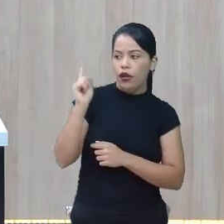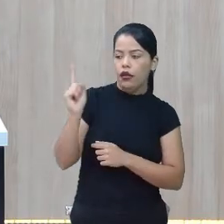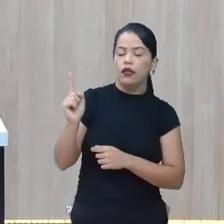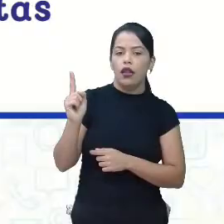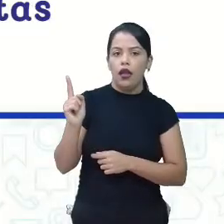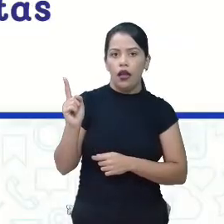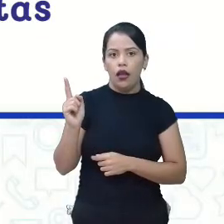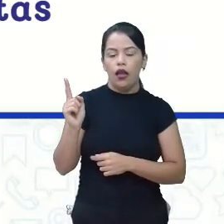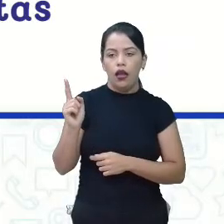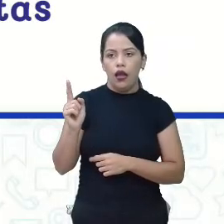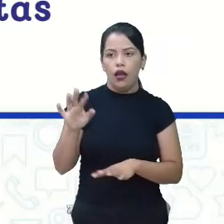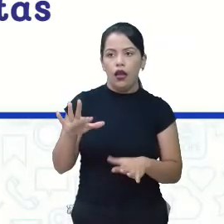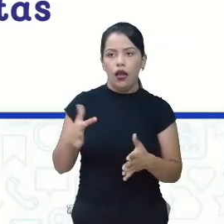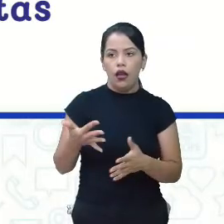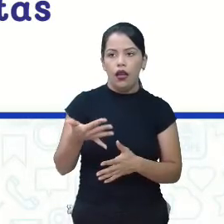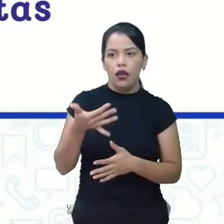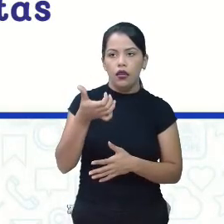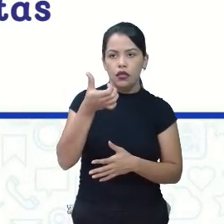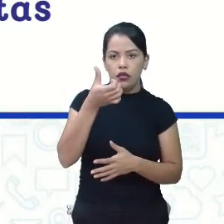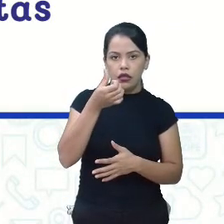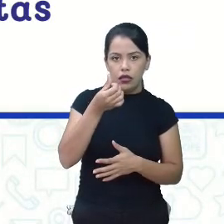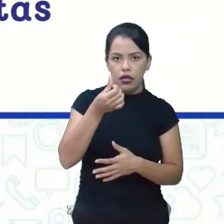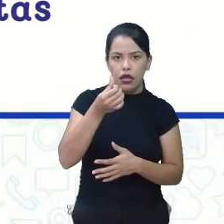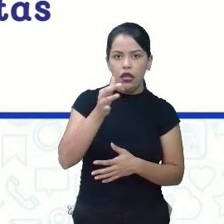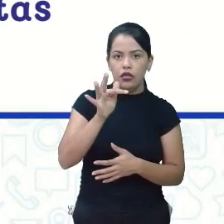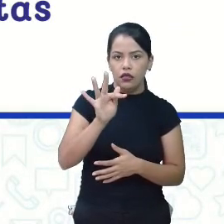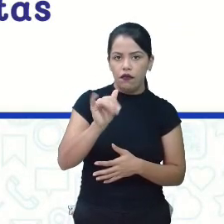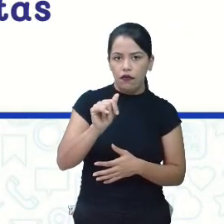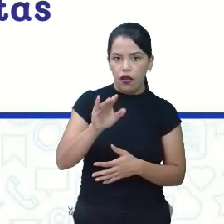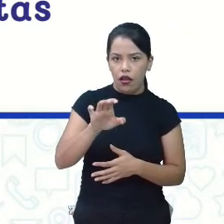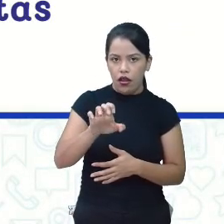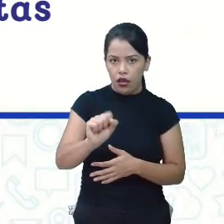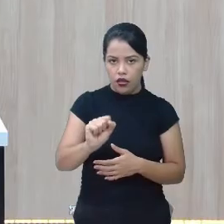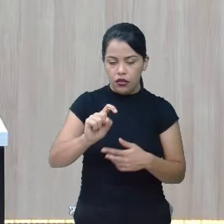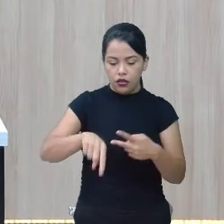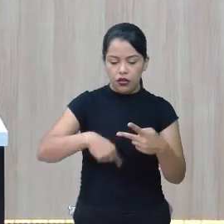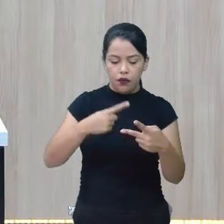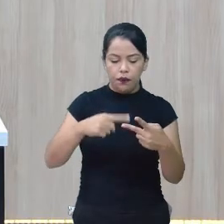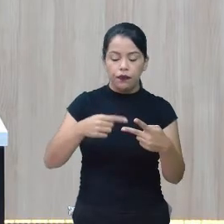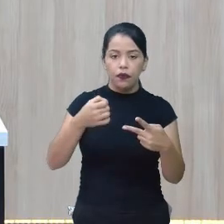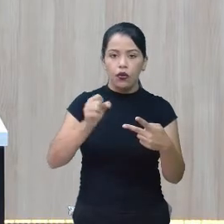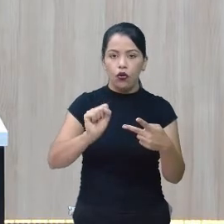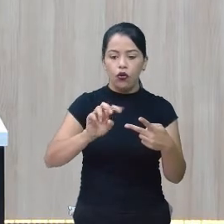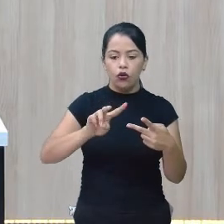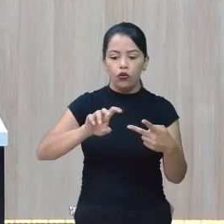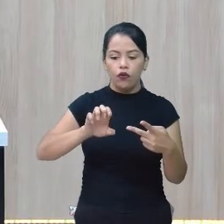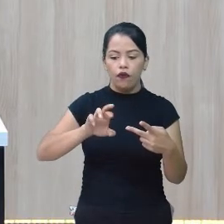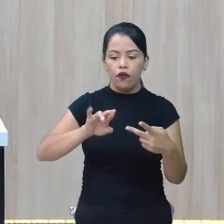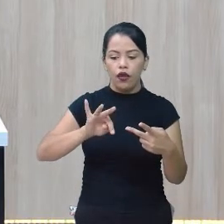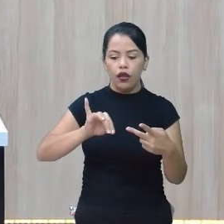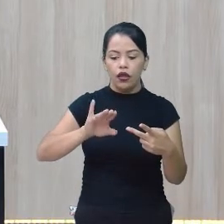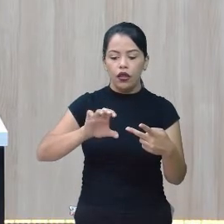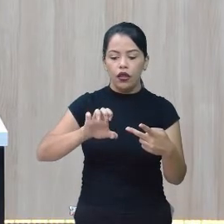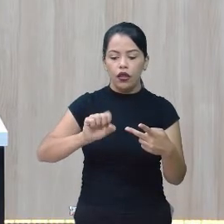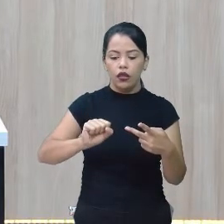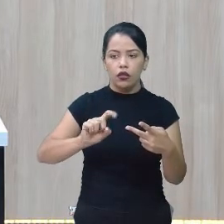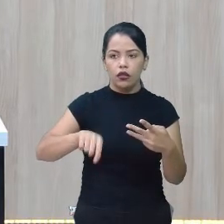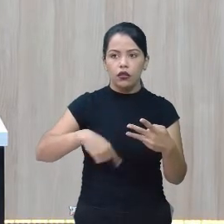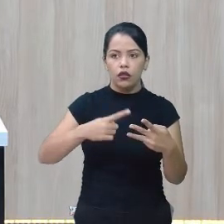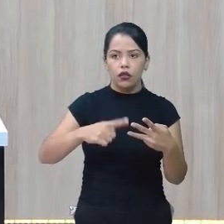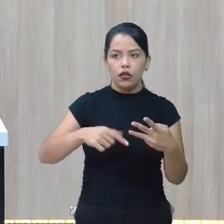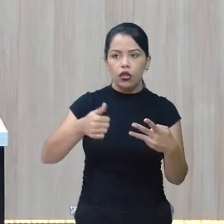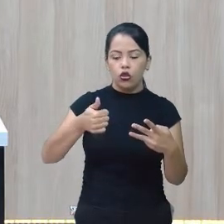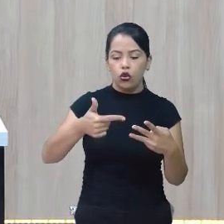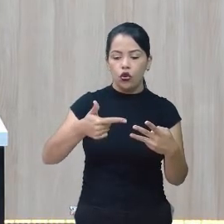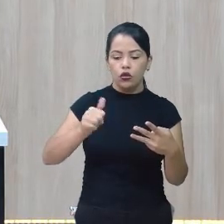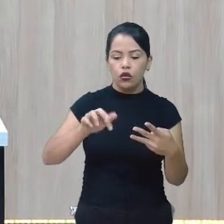6 faces, 8 vértices e 12 arestas. A gente pode estudar esses elementos em qualquer sólido geométrico, mas como nossa